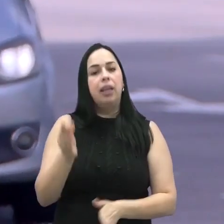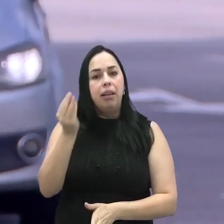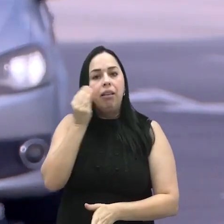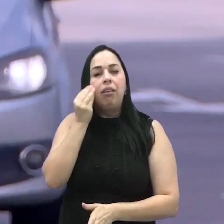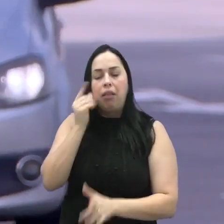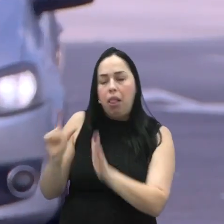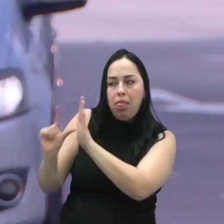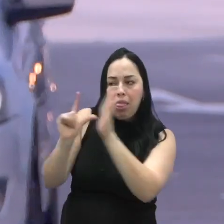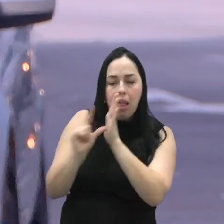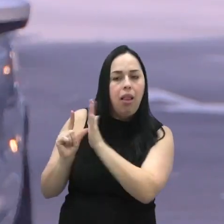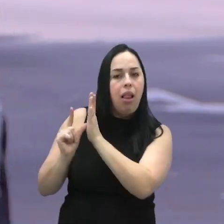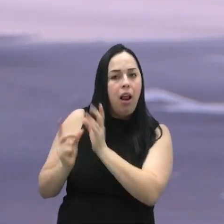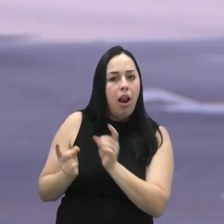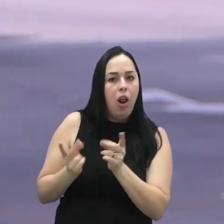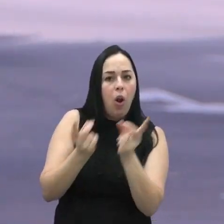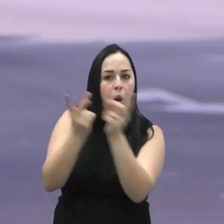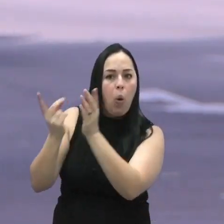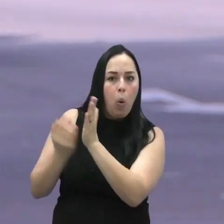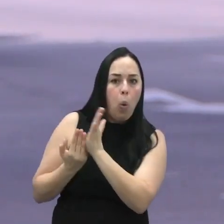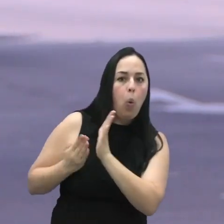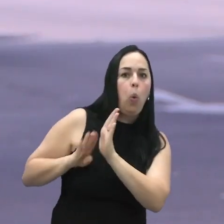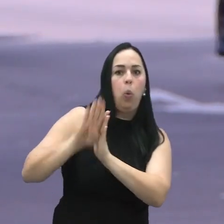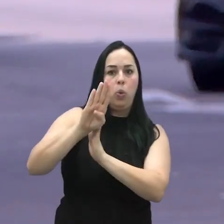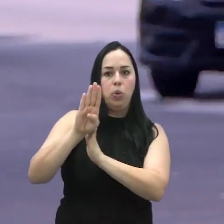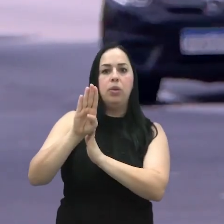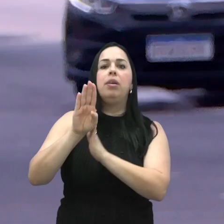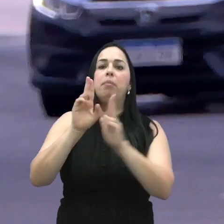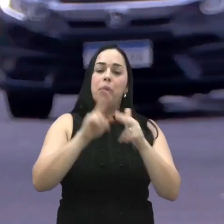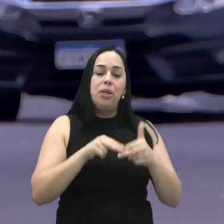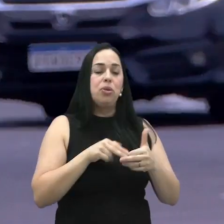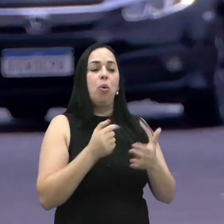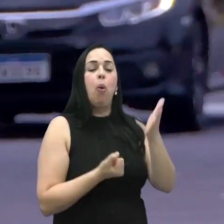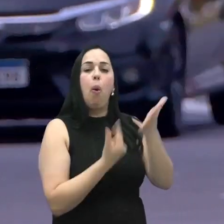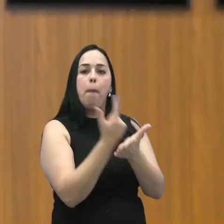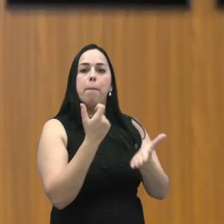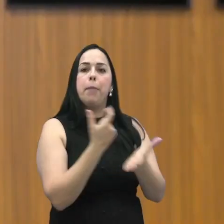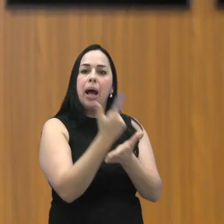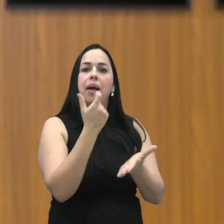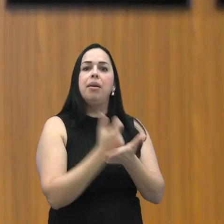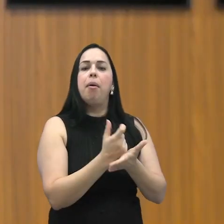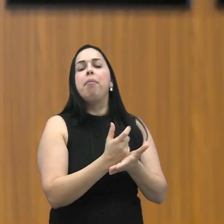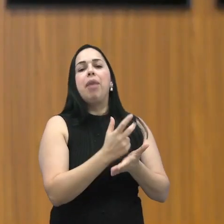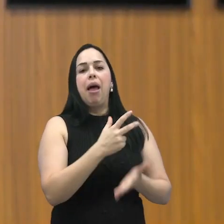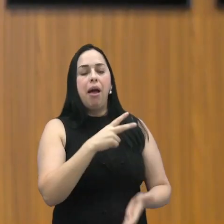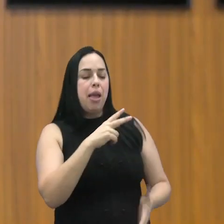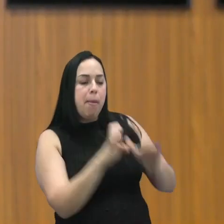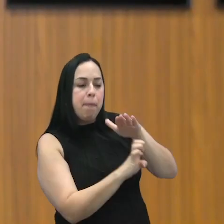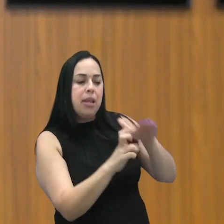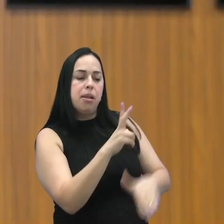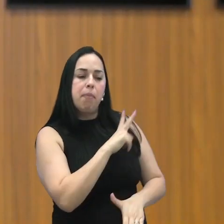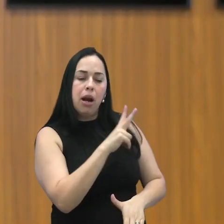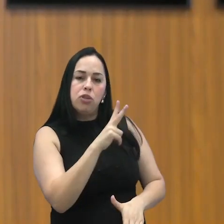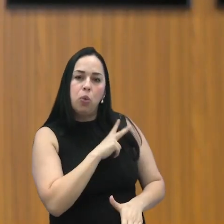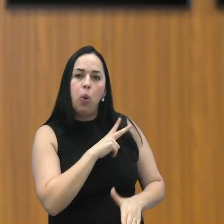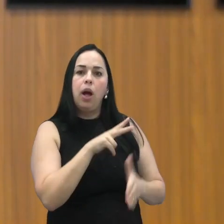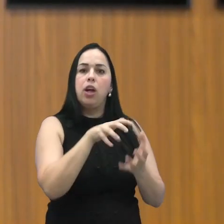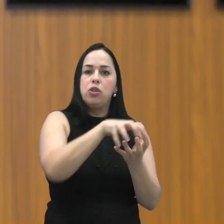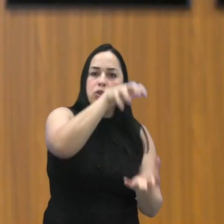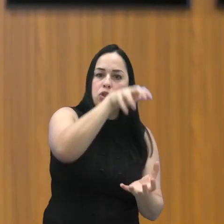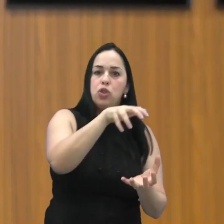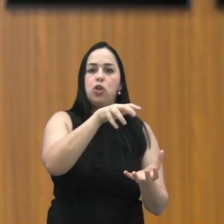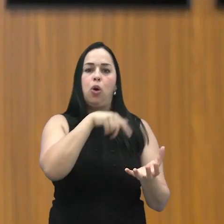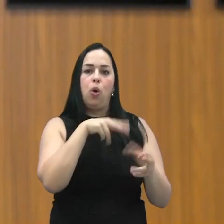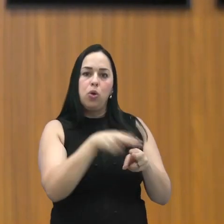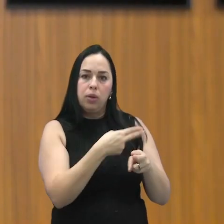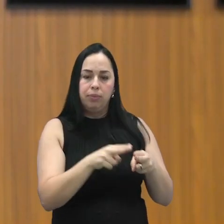que o comércio terá lucro com a data e os ovos artesanais serão os mais procurados. A expectativa para esse ano é que você tenha assim, um